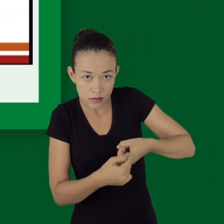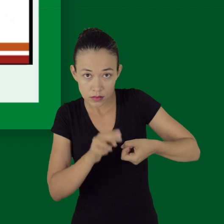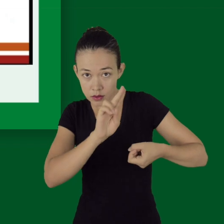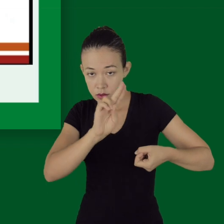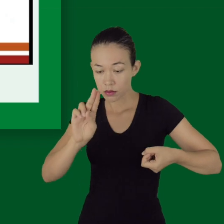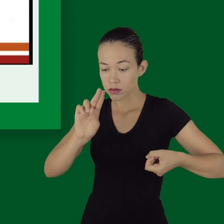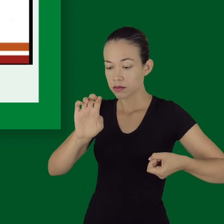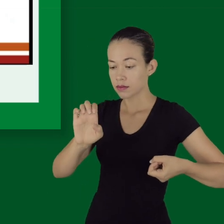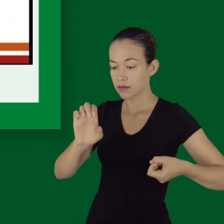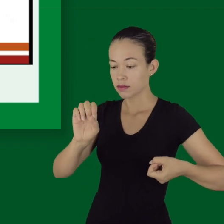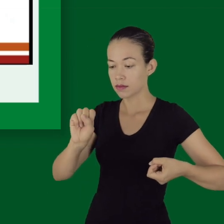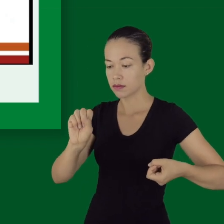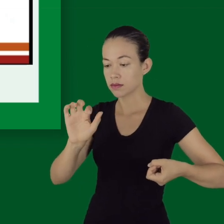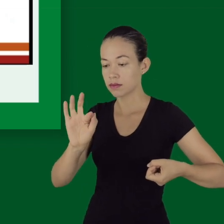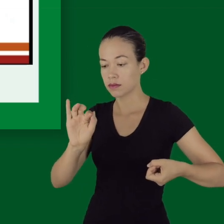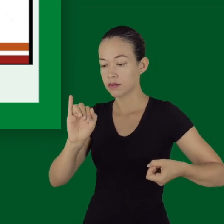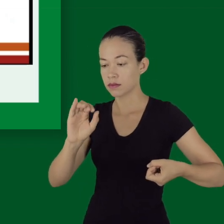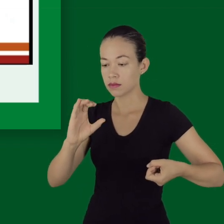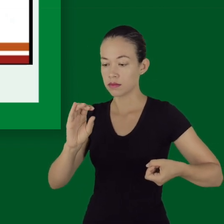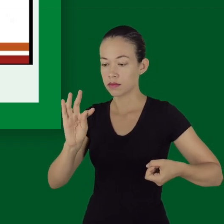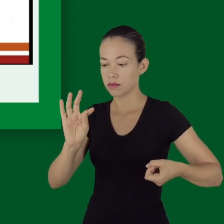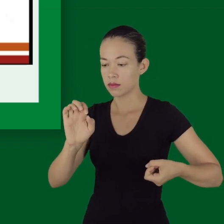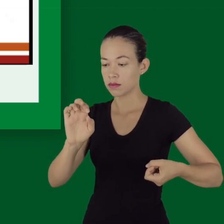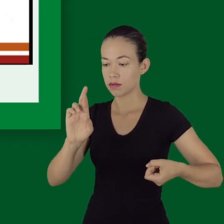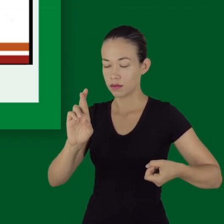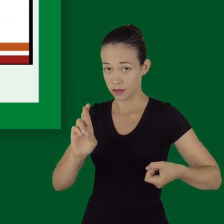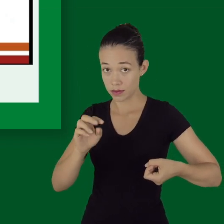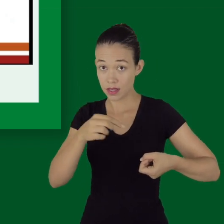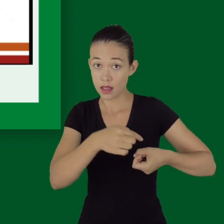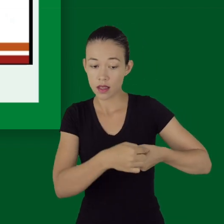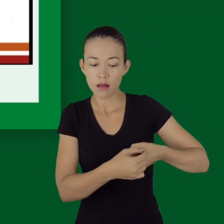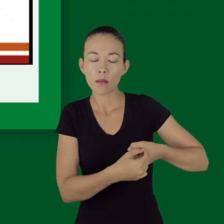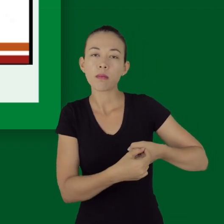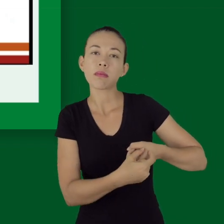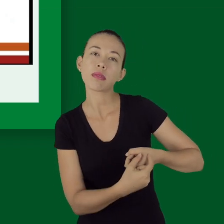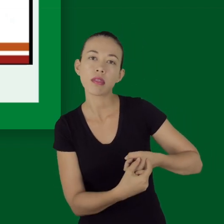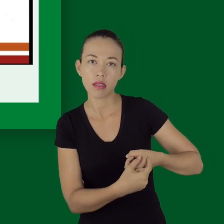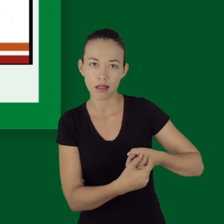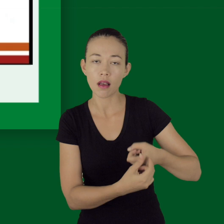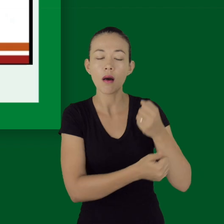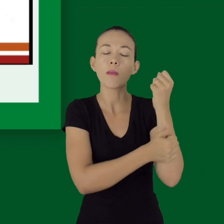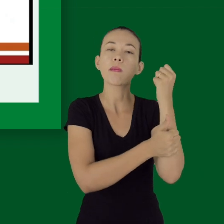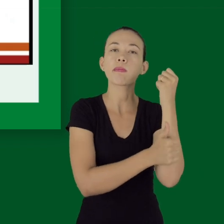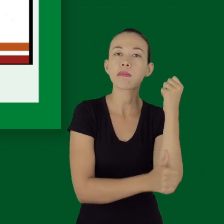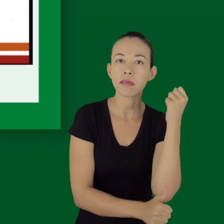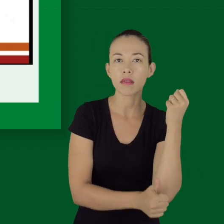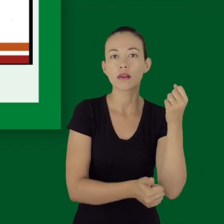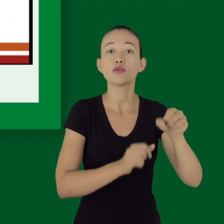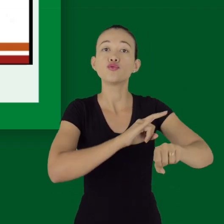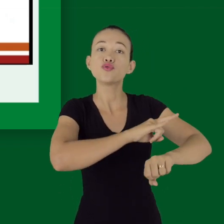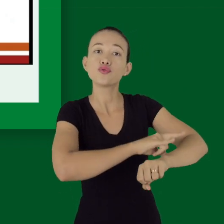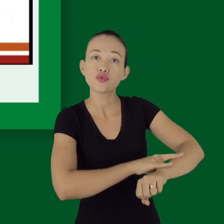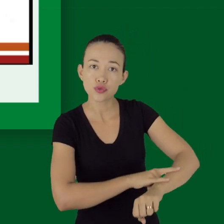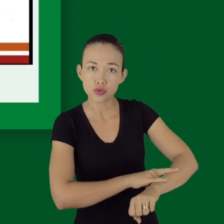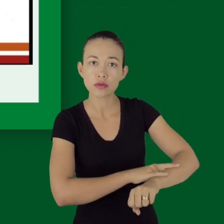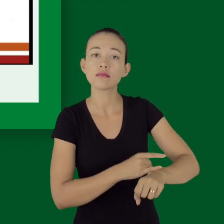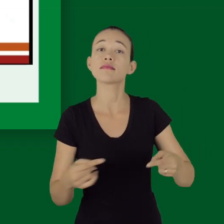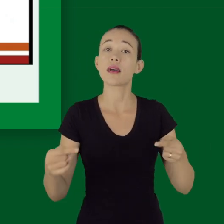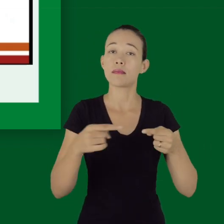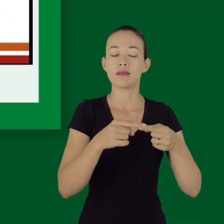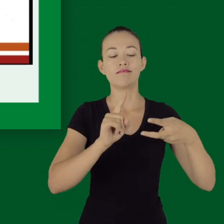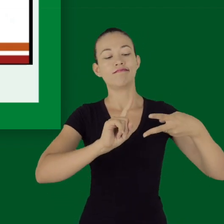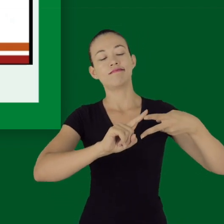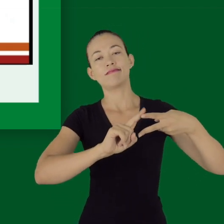Então, a resposta digestória, vamos dizer assim, ela é uma resposta diretamente relacionada ao sistema simpático. Isso